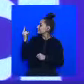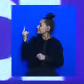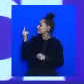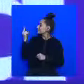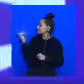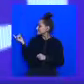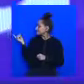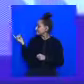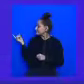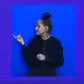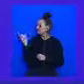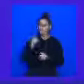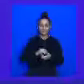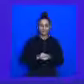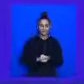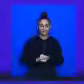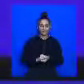Valendo!